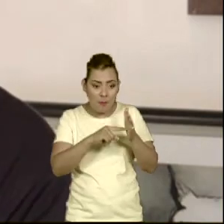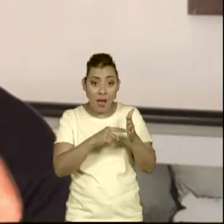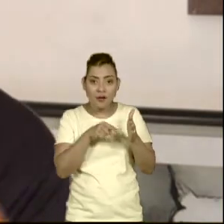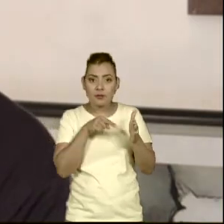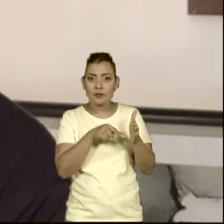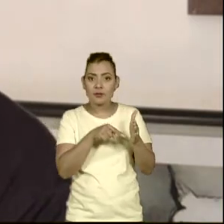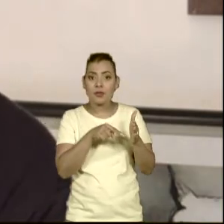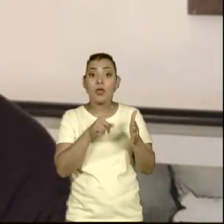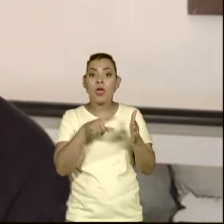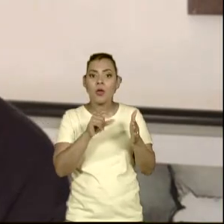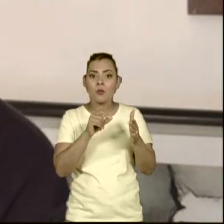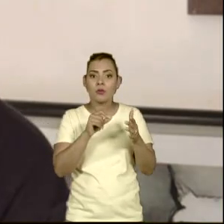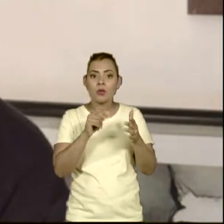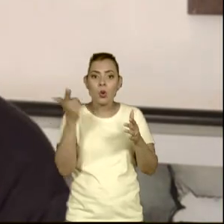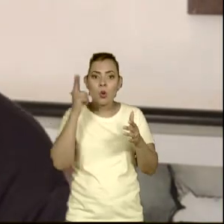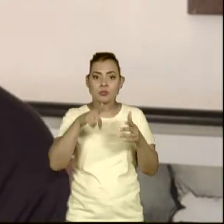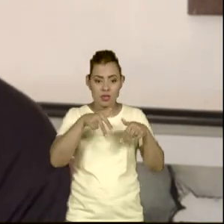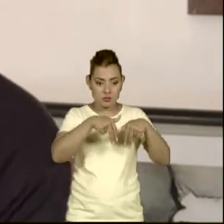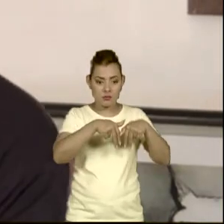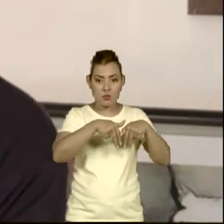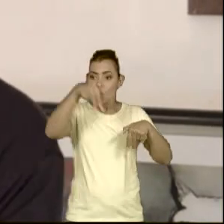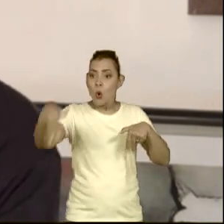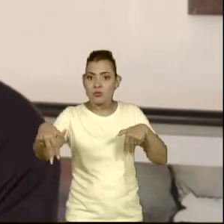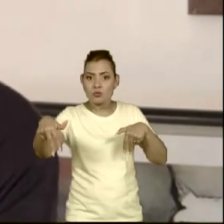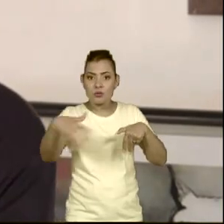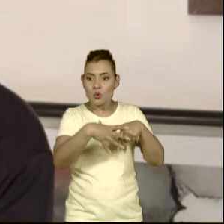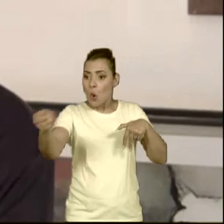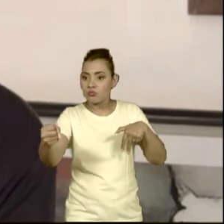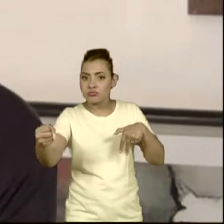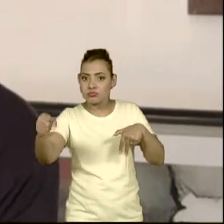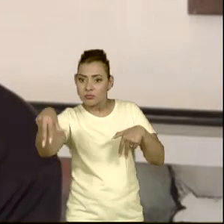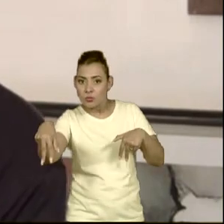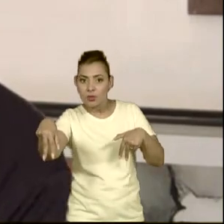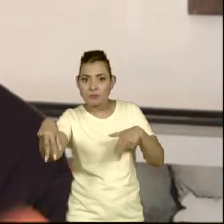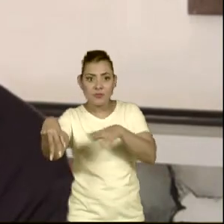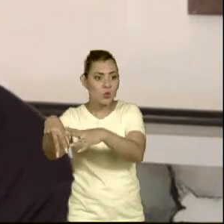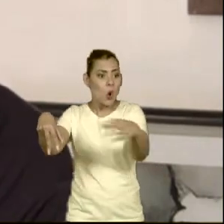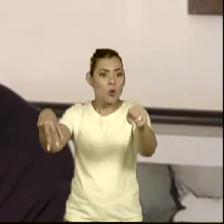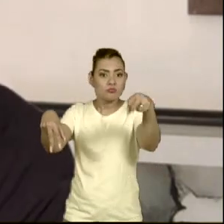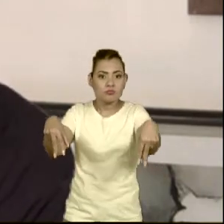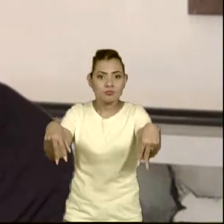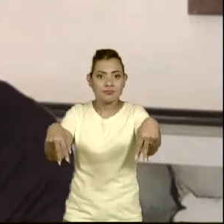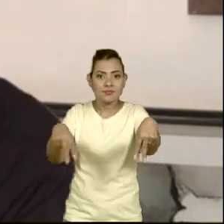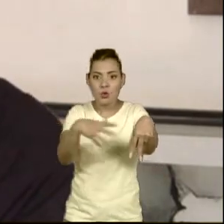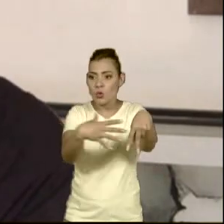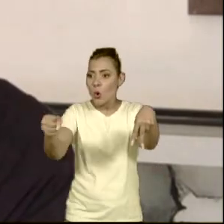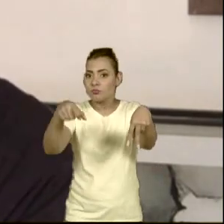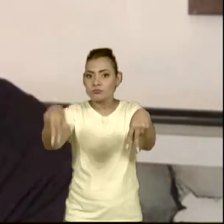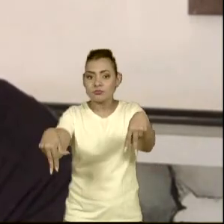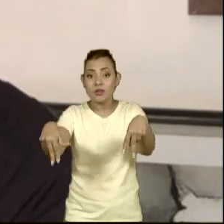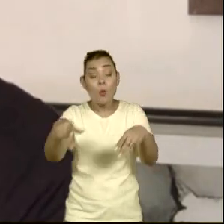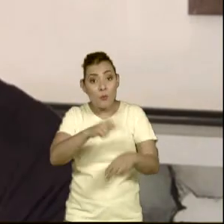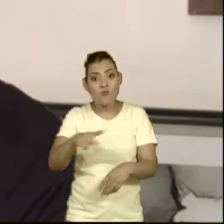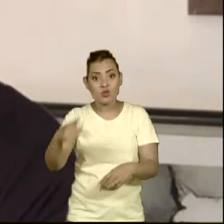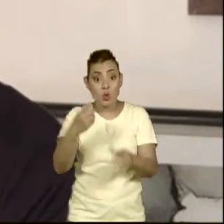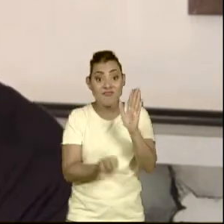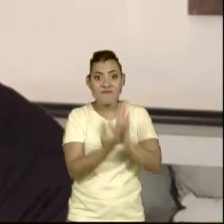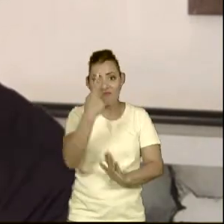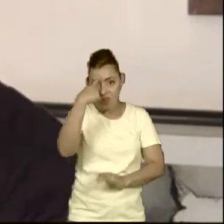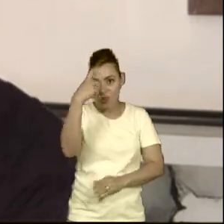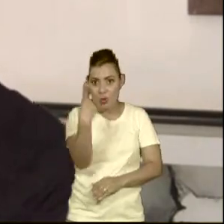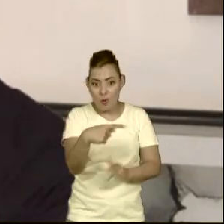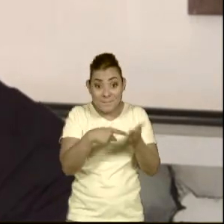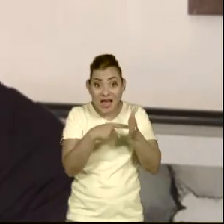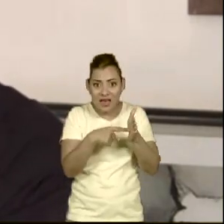geringonça é uma máquina de teletransporte. Nenhum deles tem domínio total dessa máquina, o cara que mais entende dessa máquina é o professor, e um dia